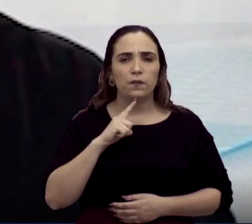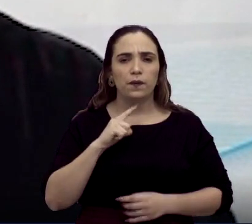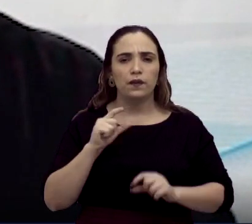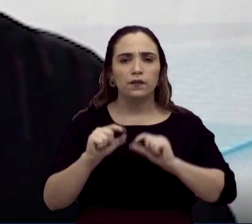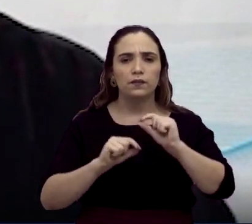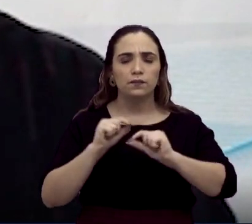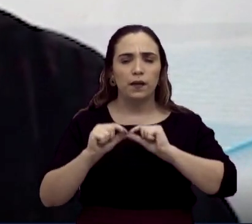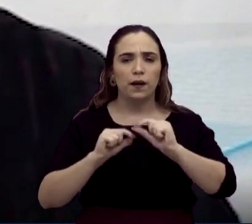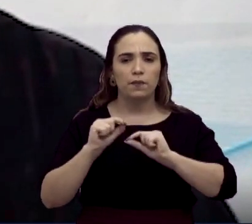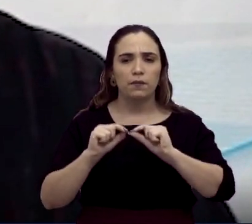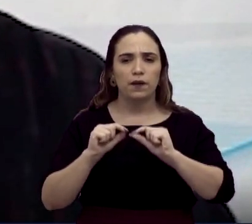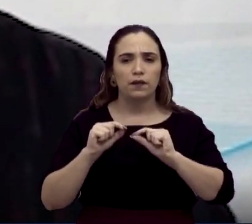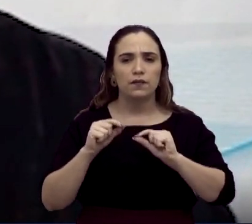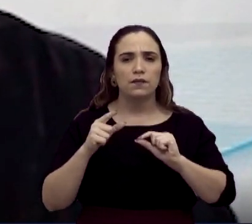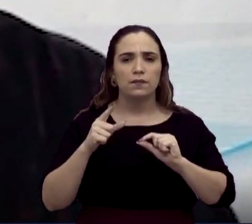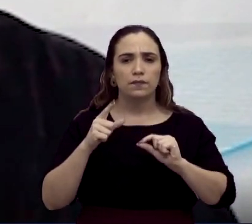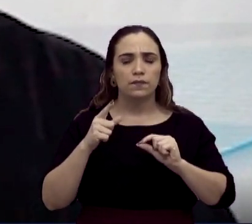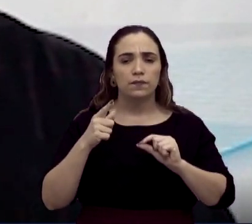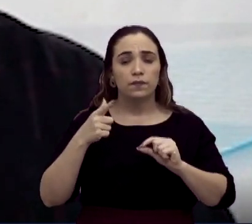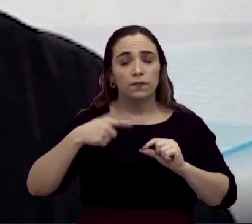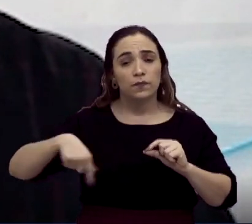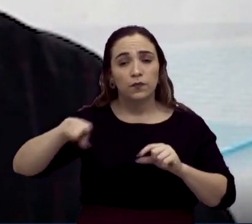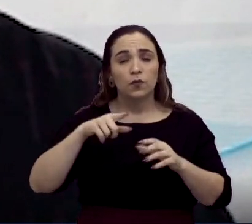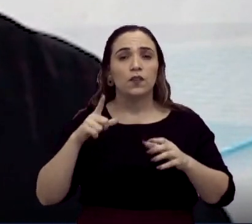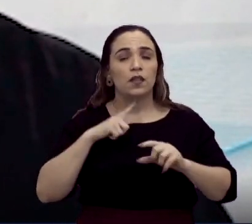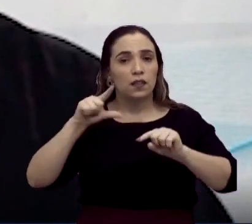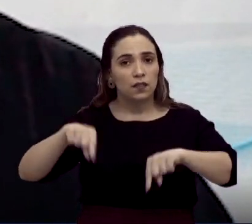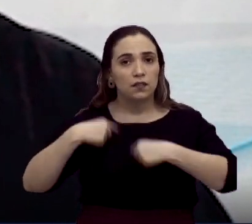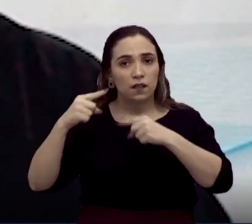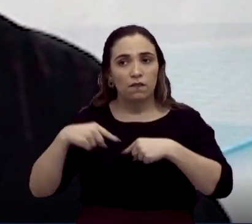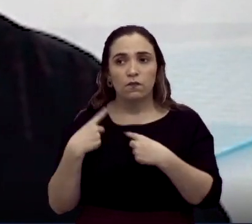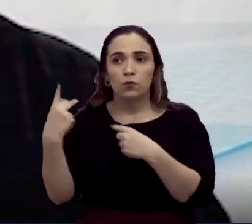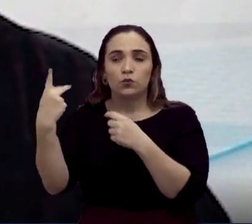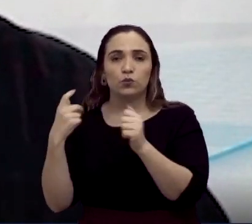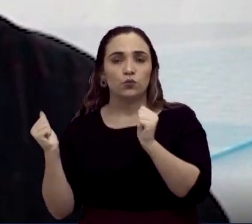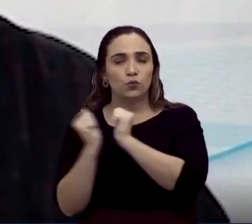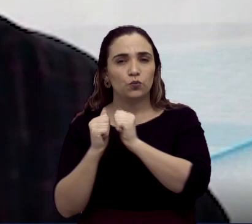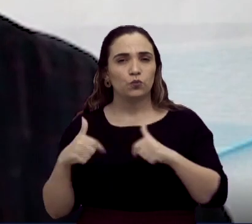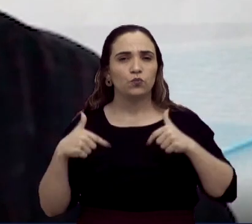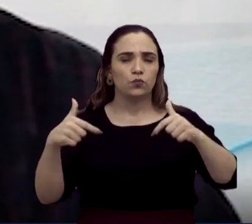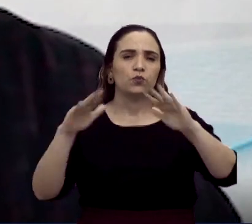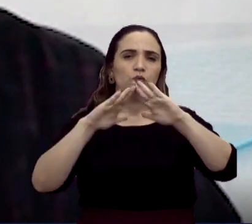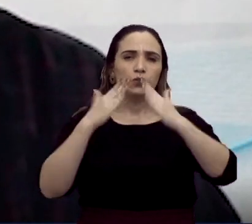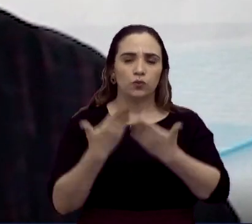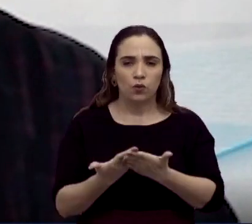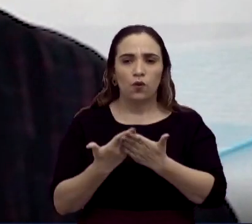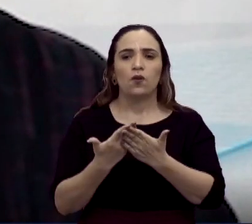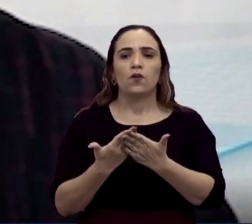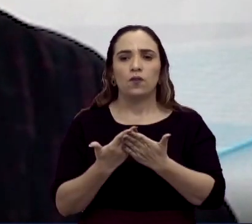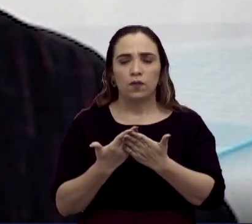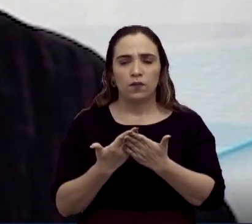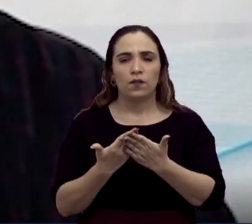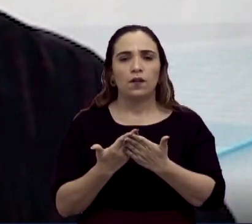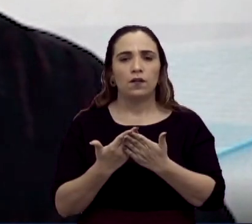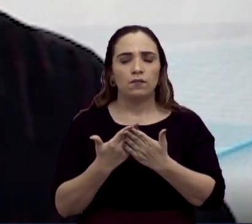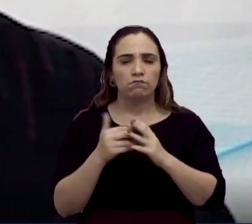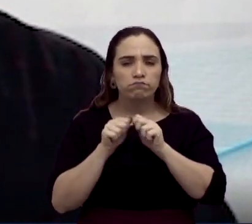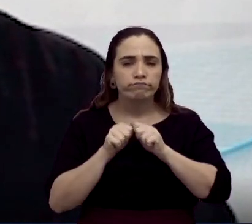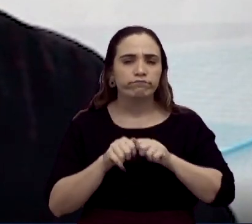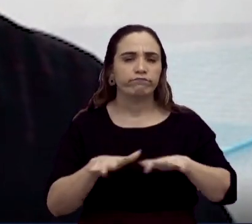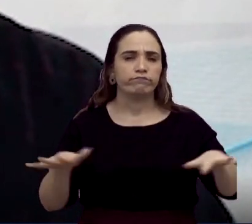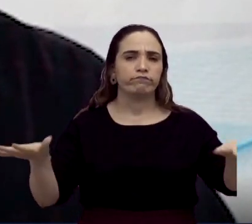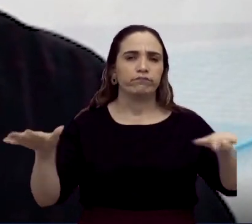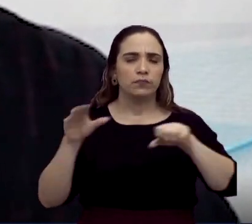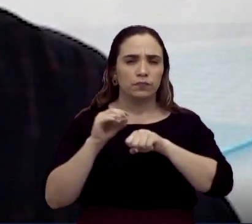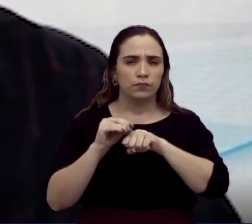satisfação, alegria, mesmo com todos os desafios, né, Tiziana, naturais do dia a dia, mas, de fato, vocês vão ver como é